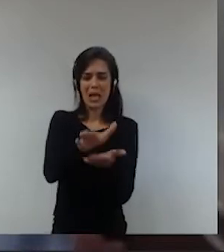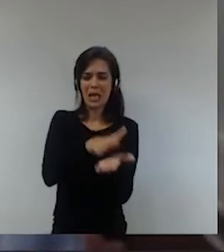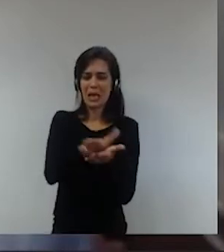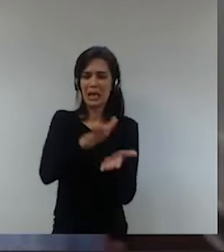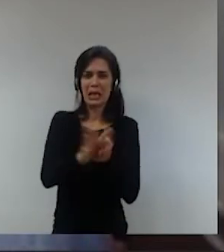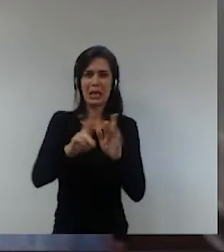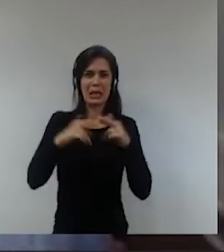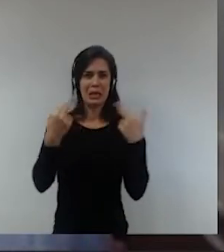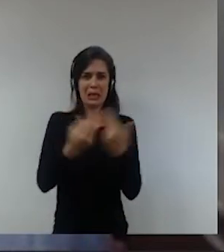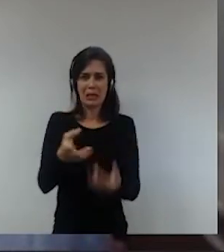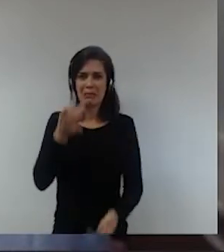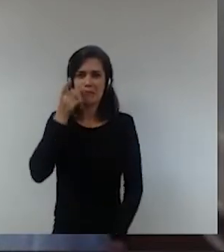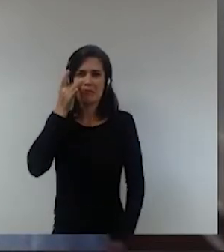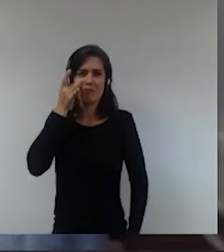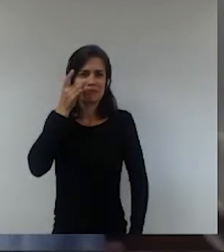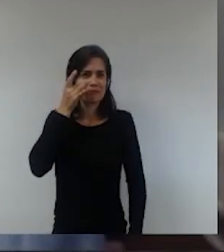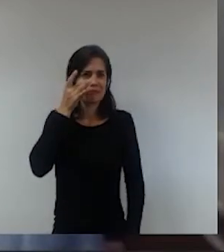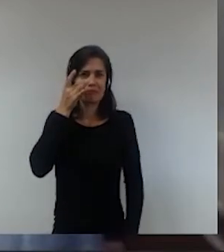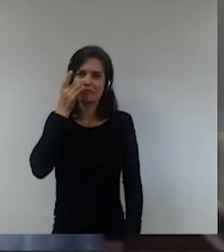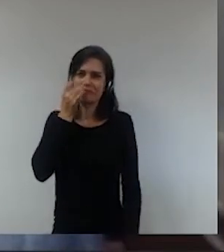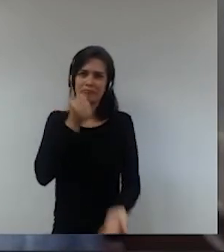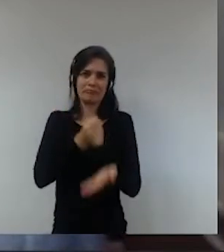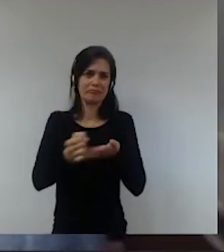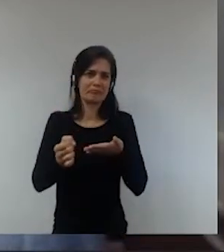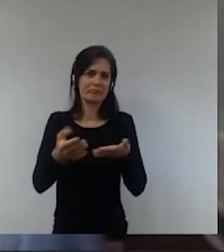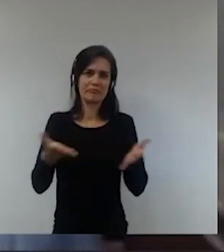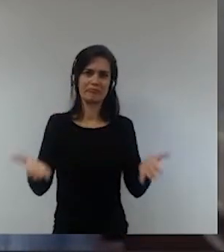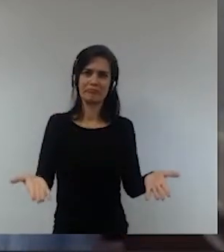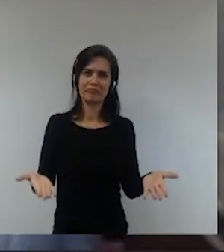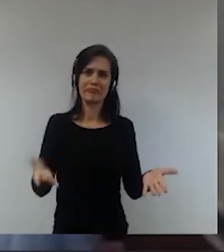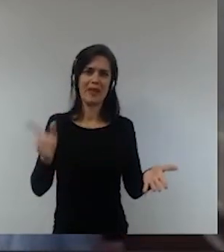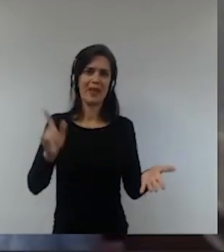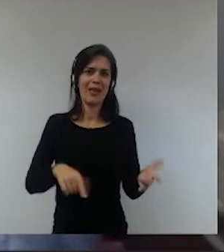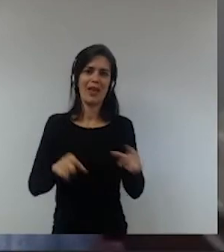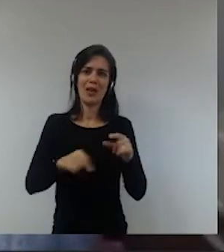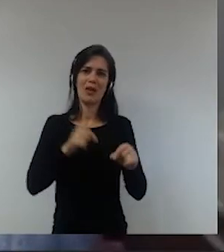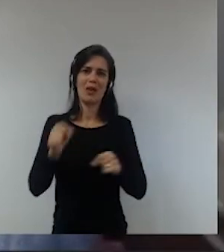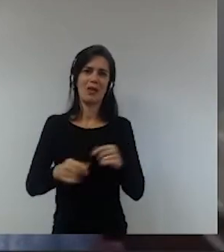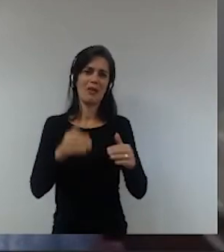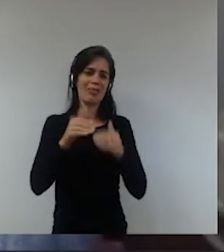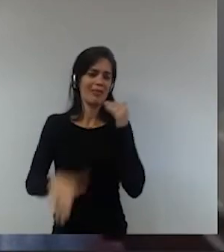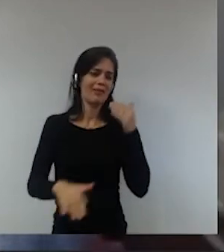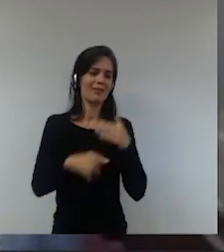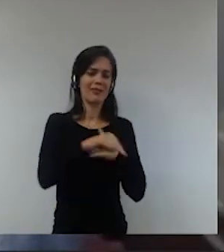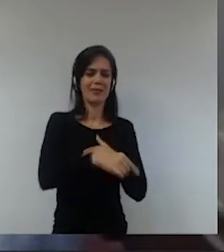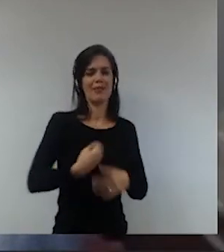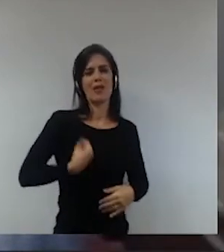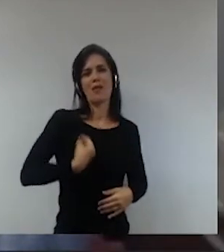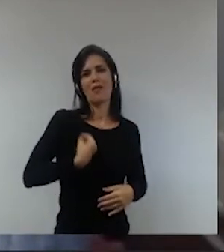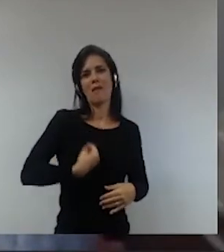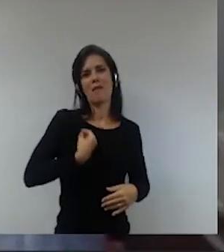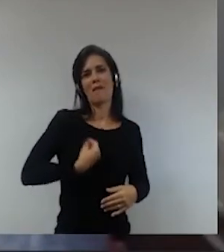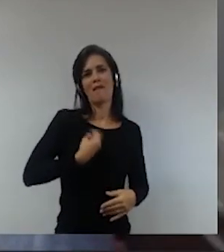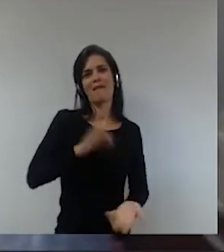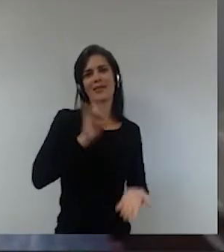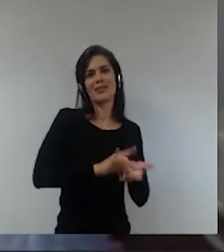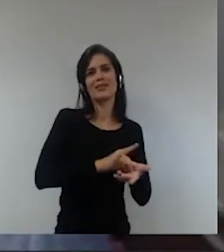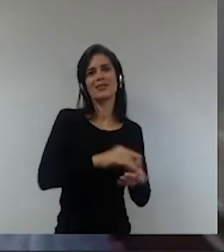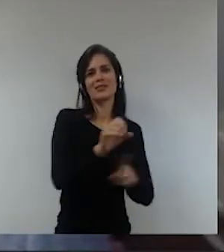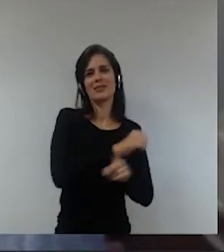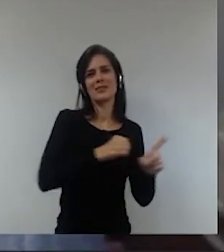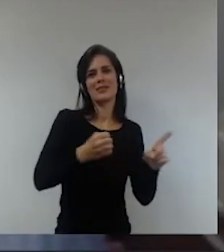e reuniões presenciais pode se mostrar distante da realidade e dos cidadãos que já vivem no